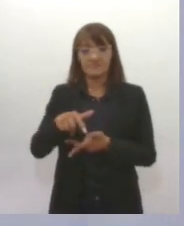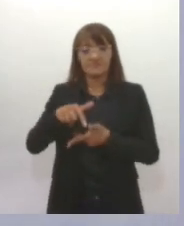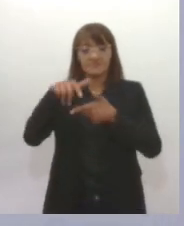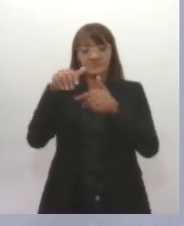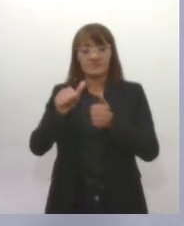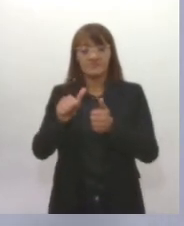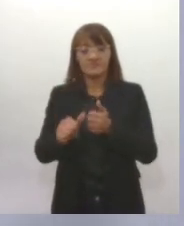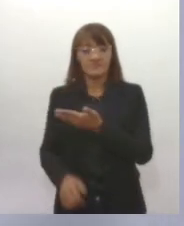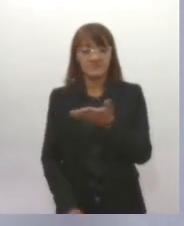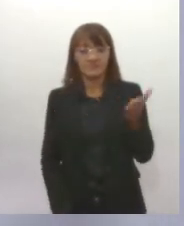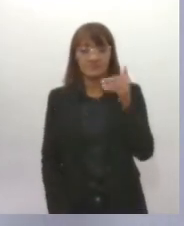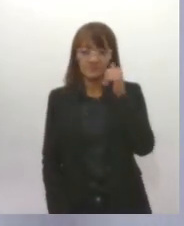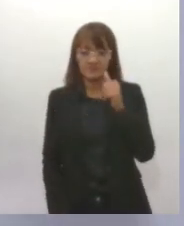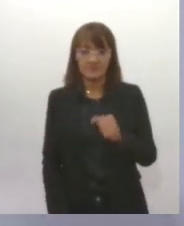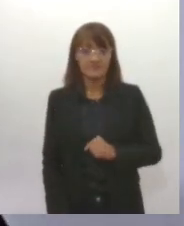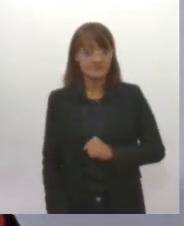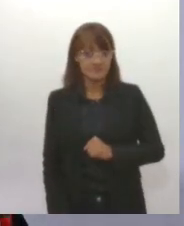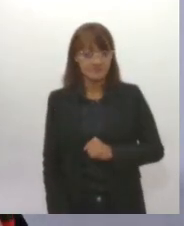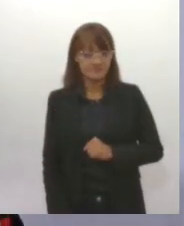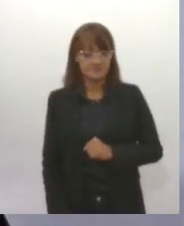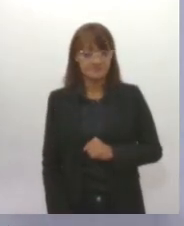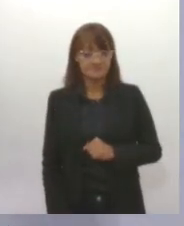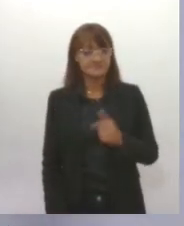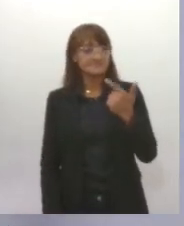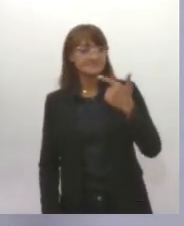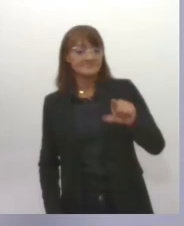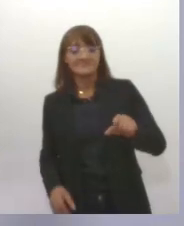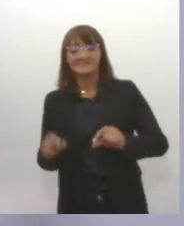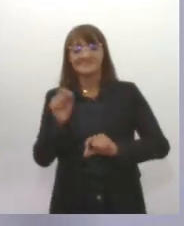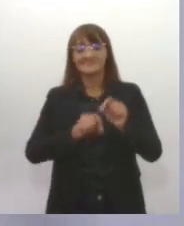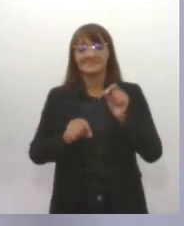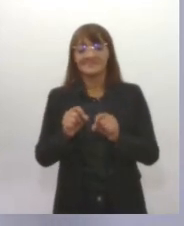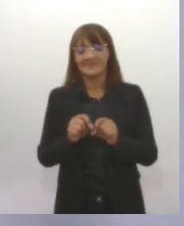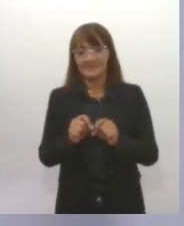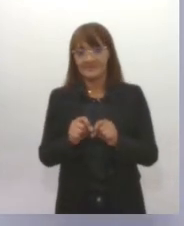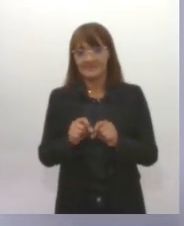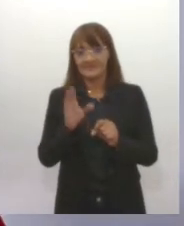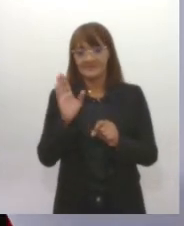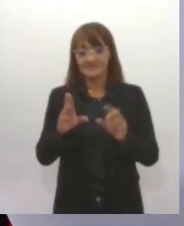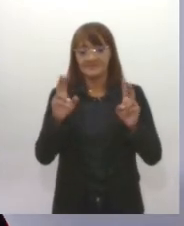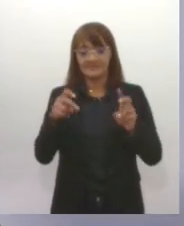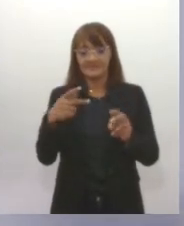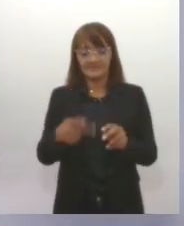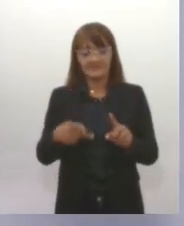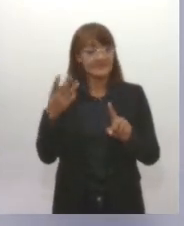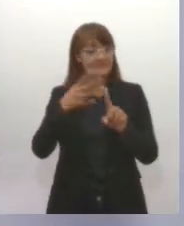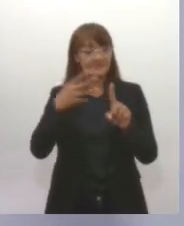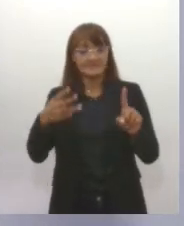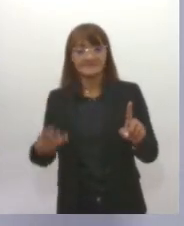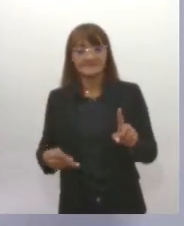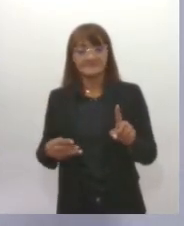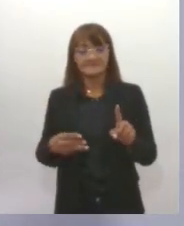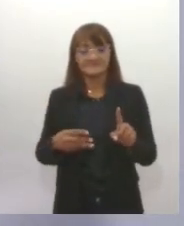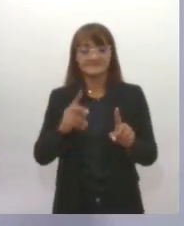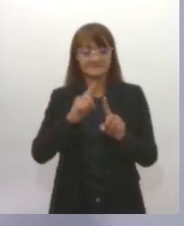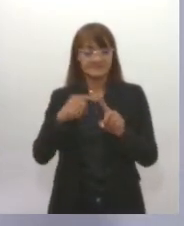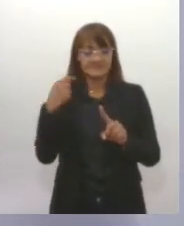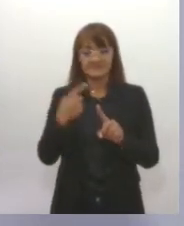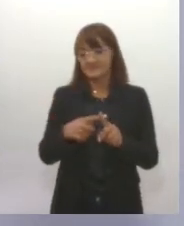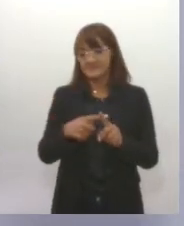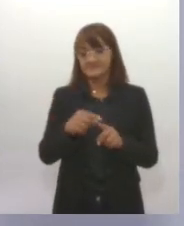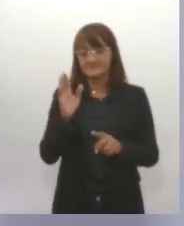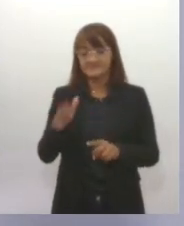a outra plenária foi a primeira plenária LGBTQIA+, da ASA, né, que é desse encontro